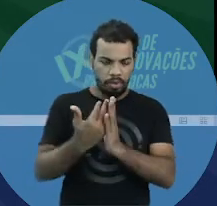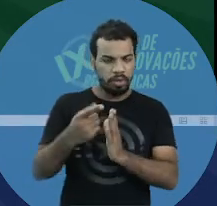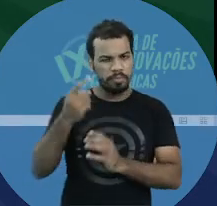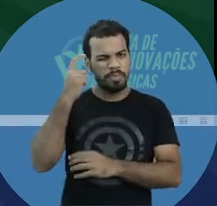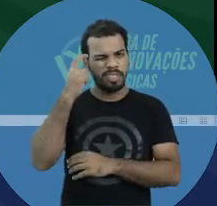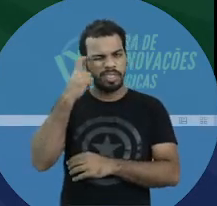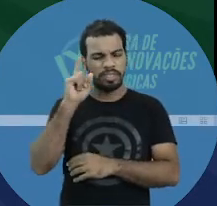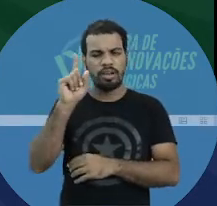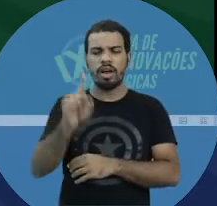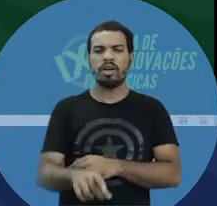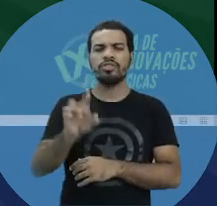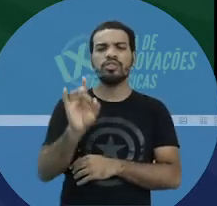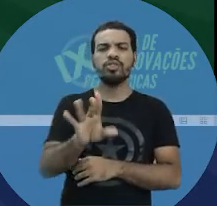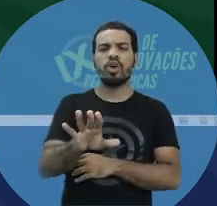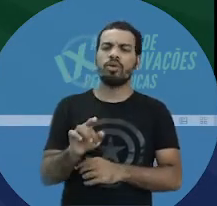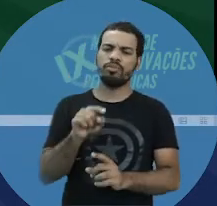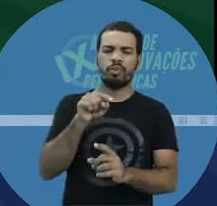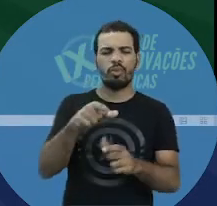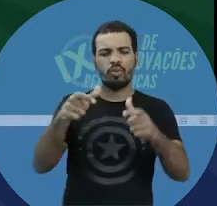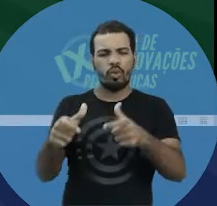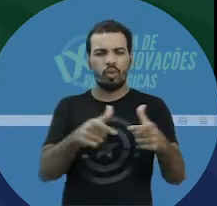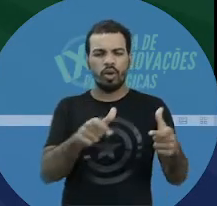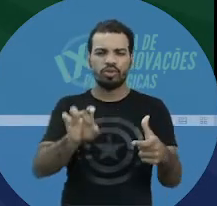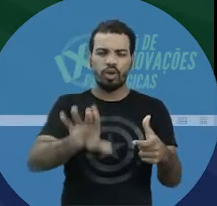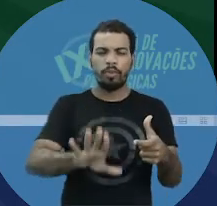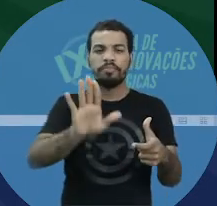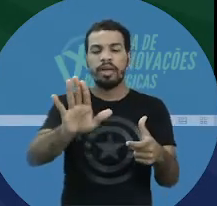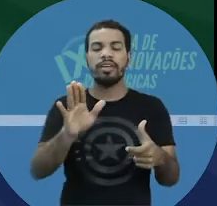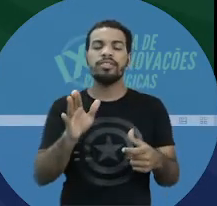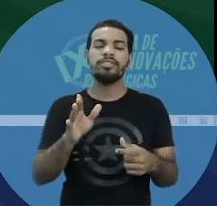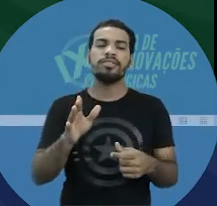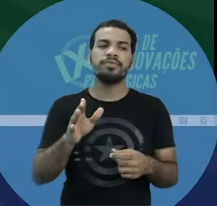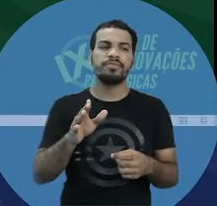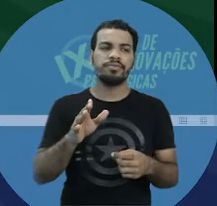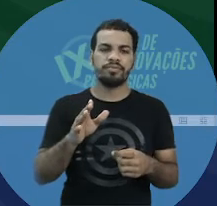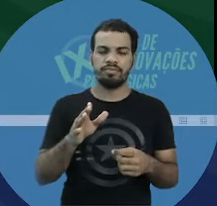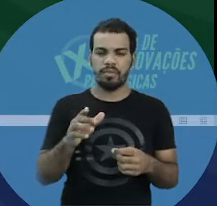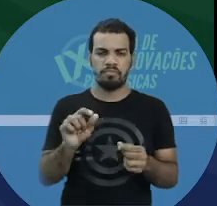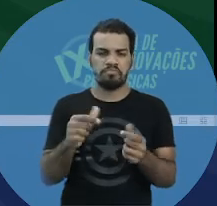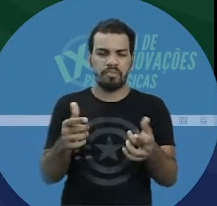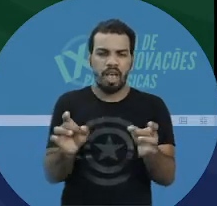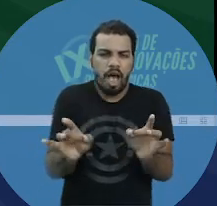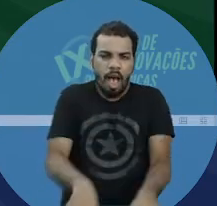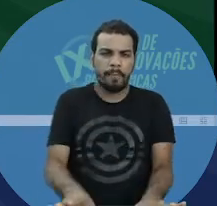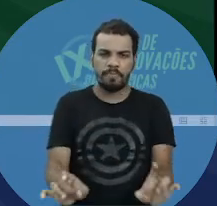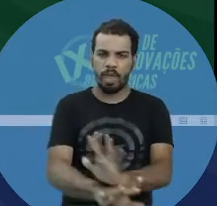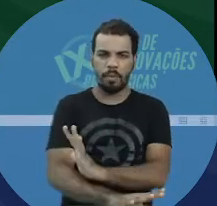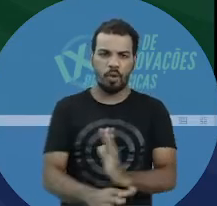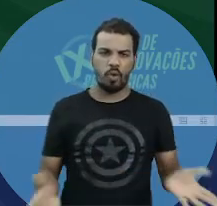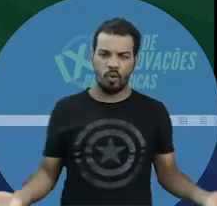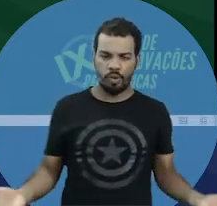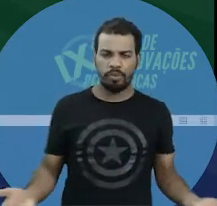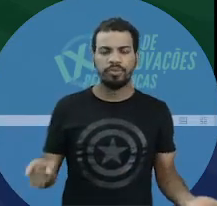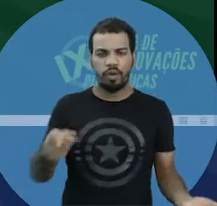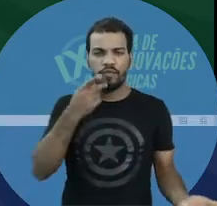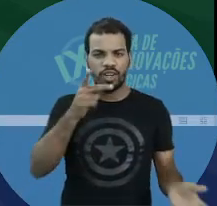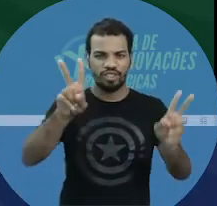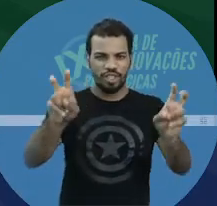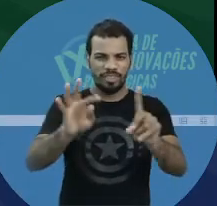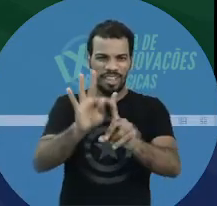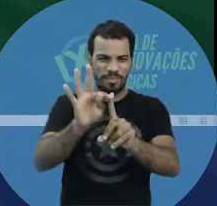ser só a questão de pontos e tal, mas isso deixou de existir. Teve uma questão, como eu falei, da temperatura.